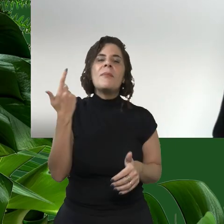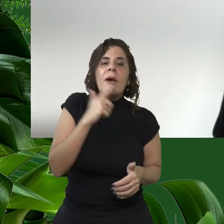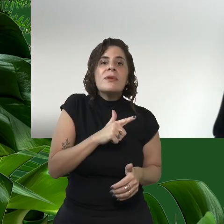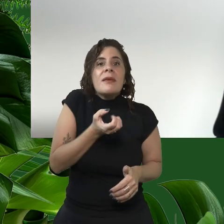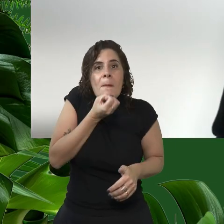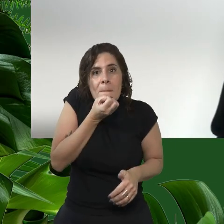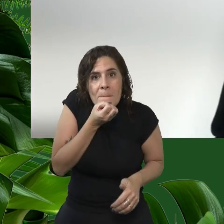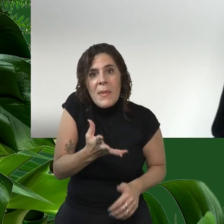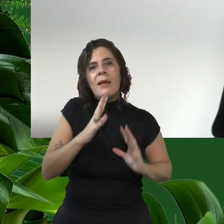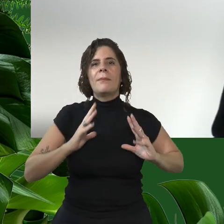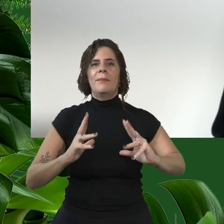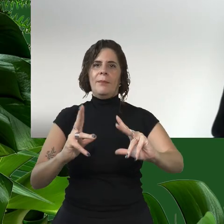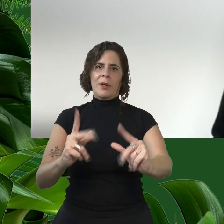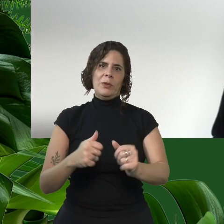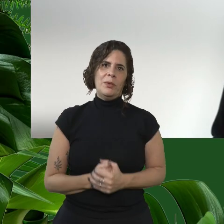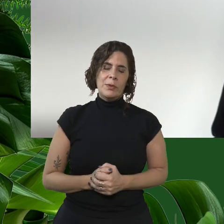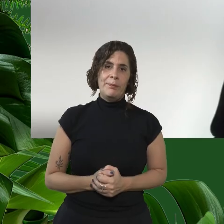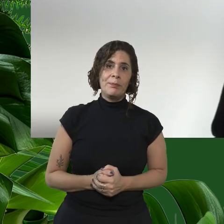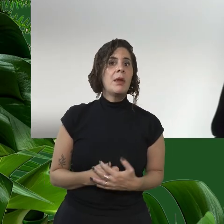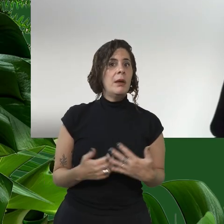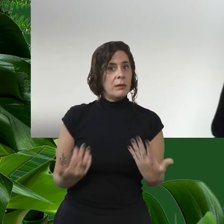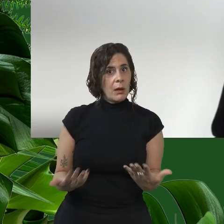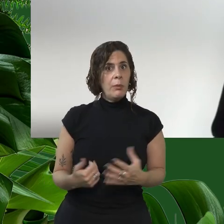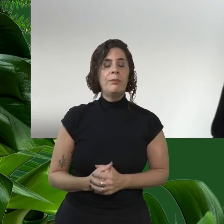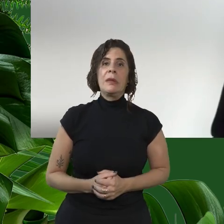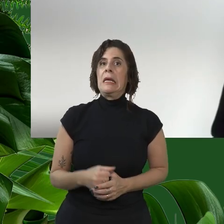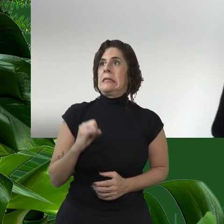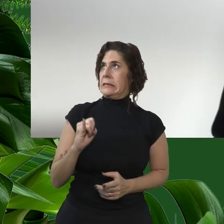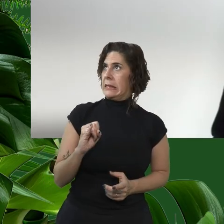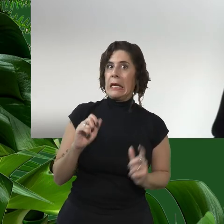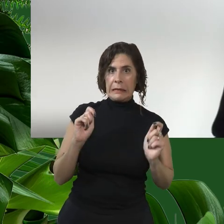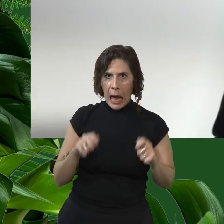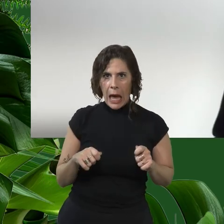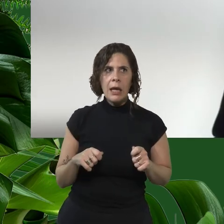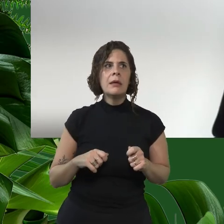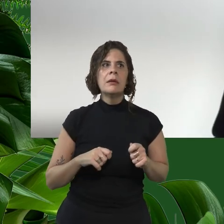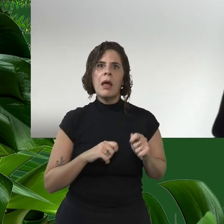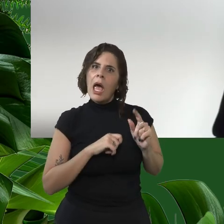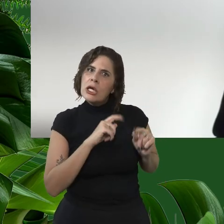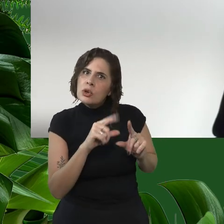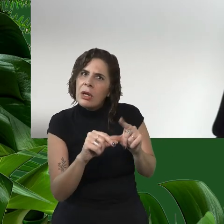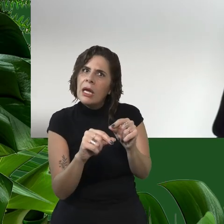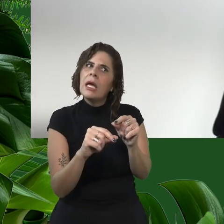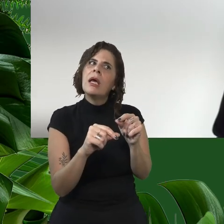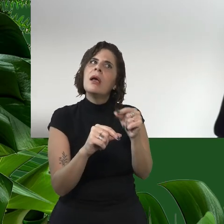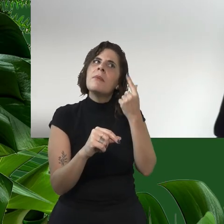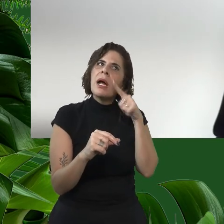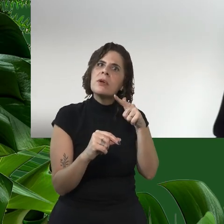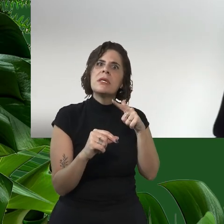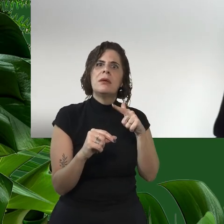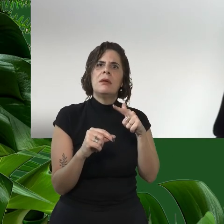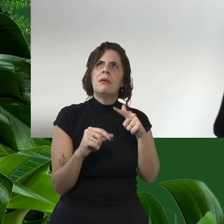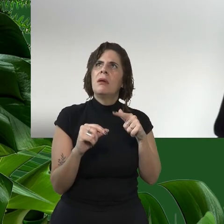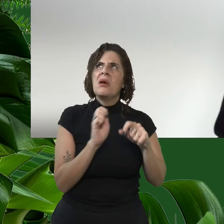bem-estar para todos. Então, sempre que a gente puder fazer escolhas em que a gente gere menos emissões e que a gente conserve